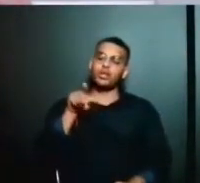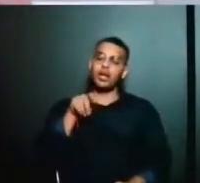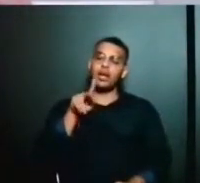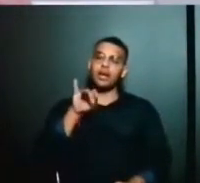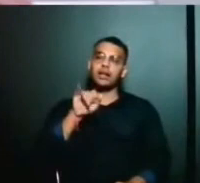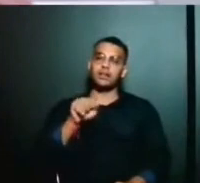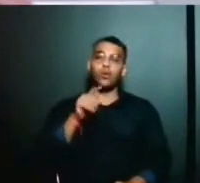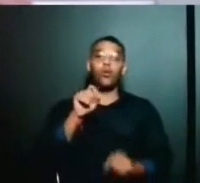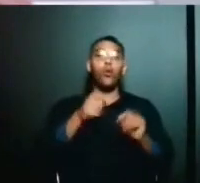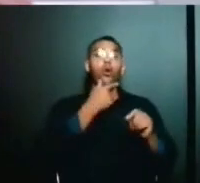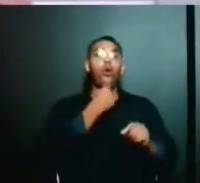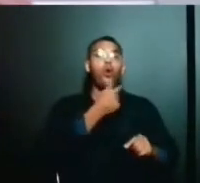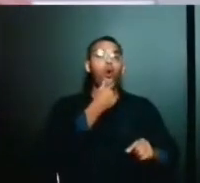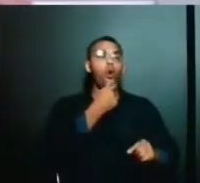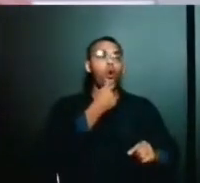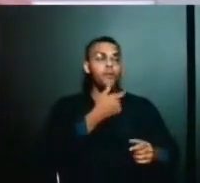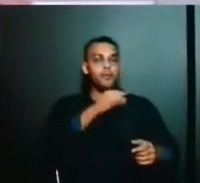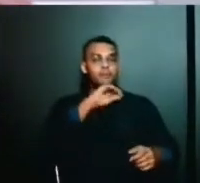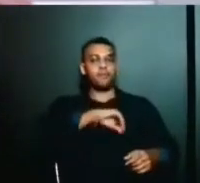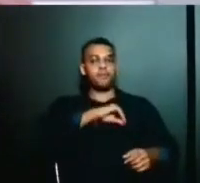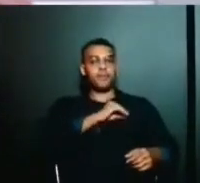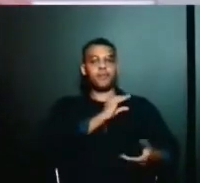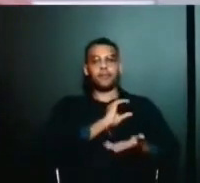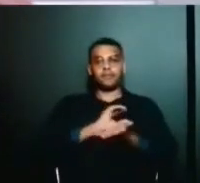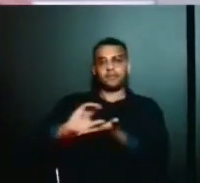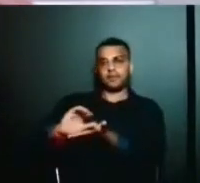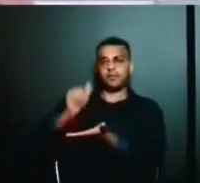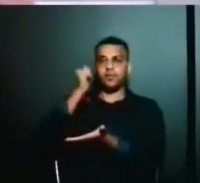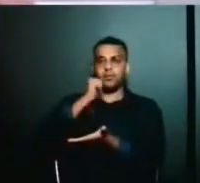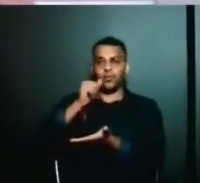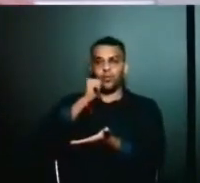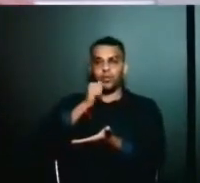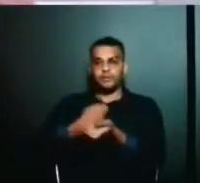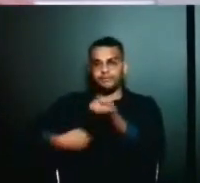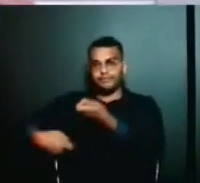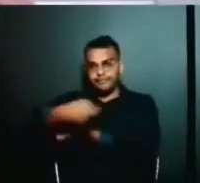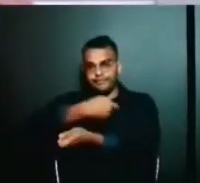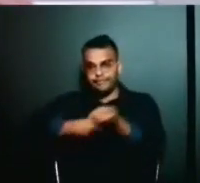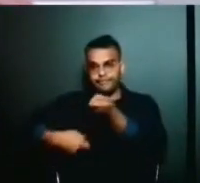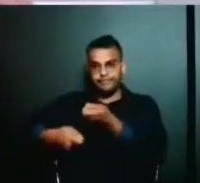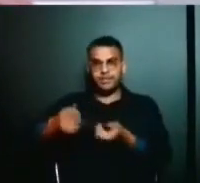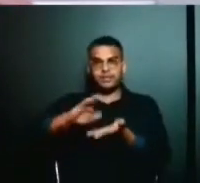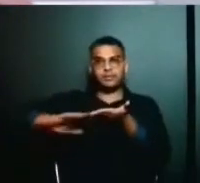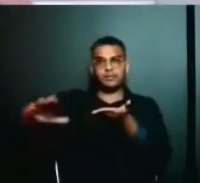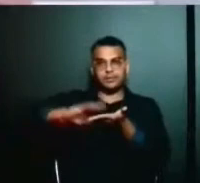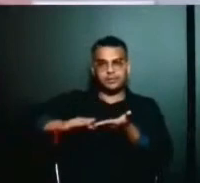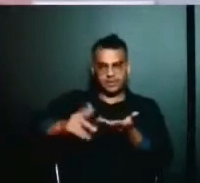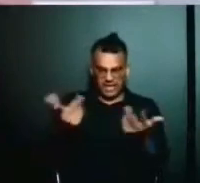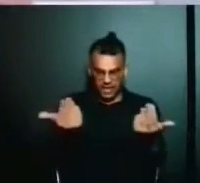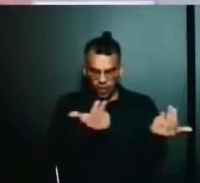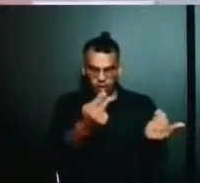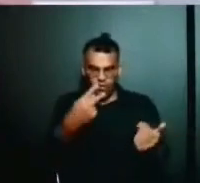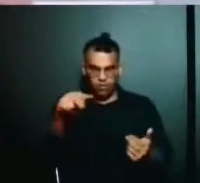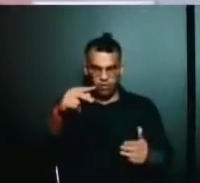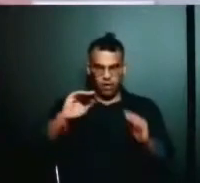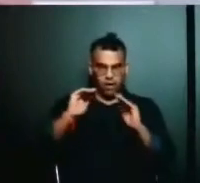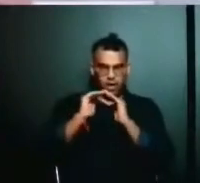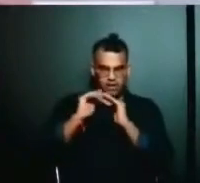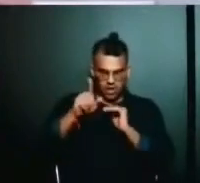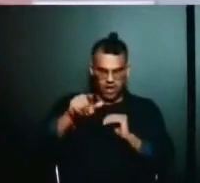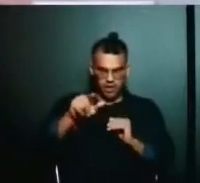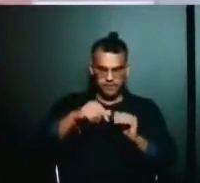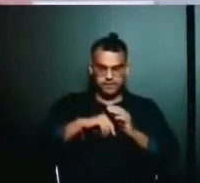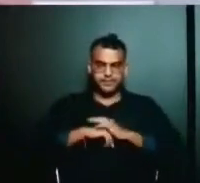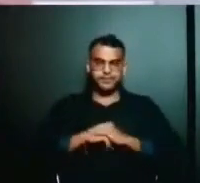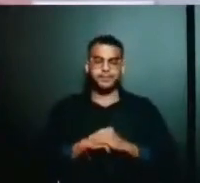e as mulheres controlam e gastam. É assim na casa de vocês também? Então,